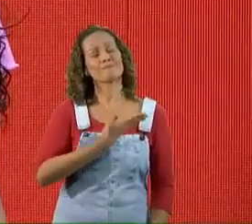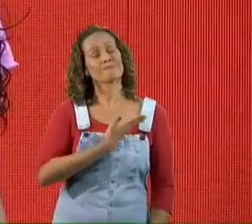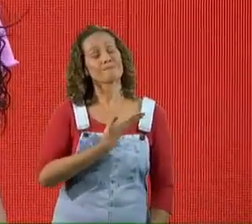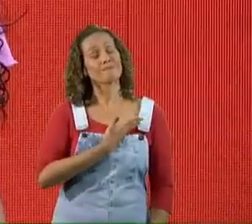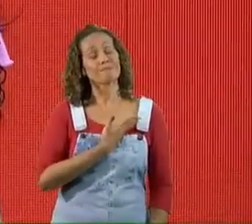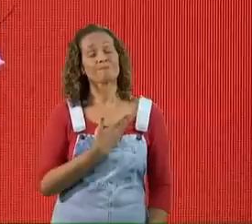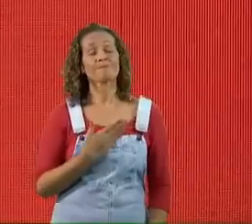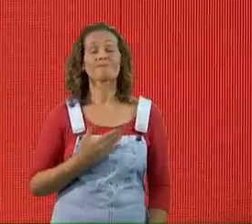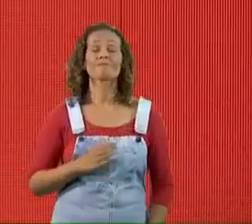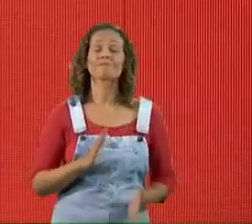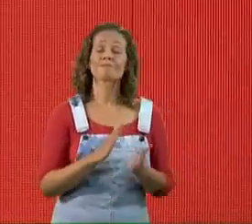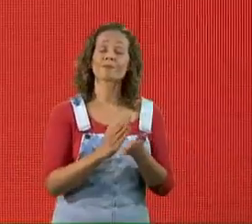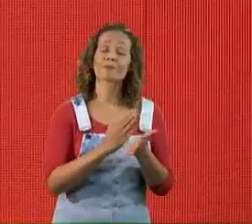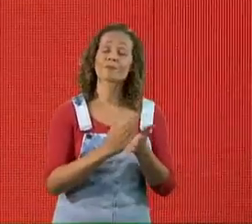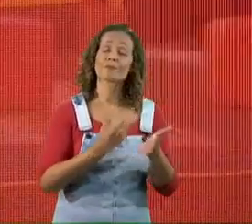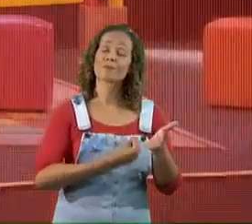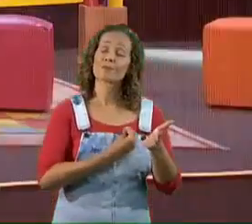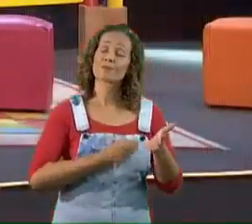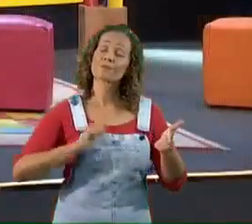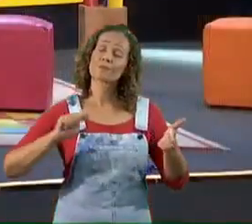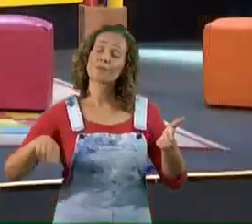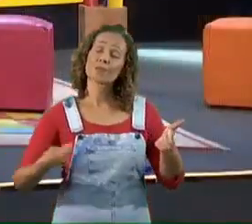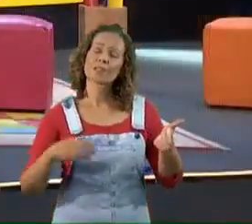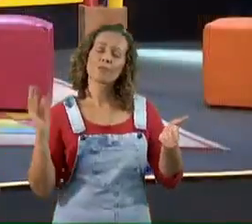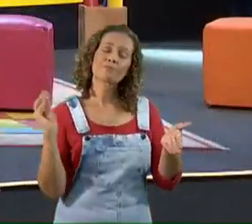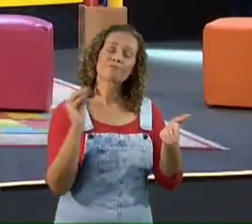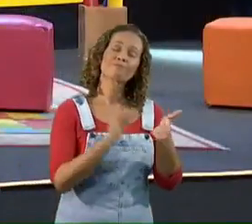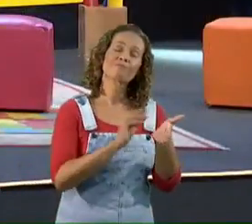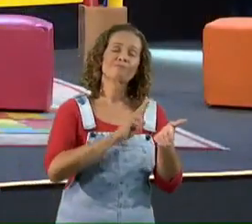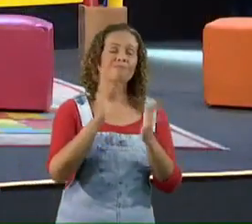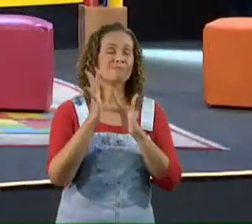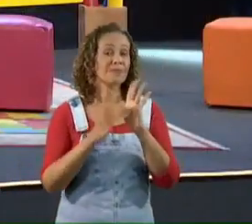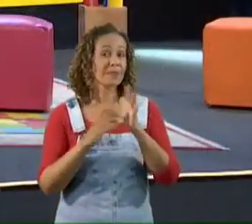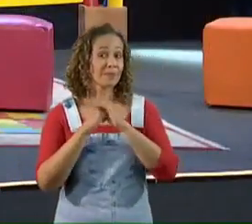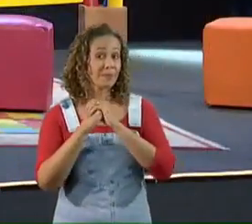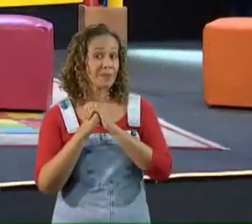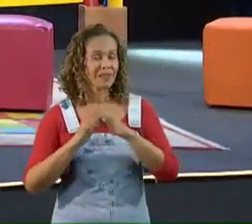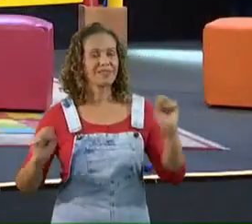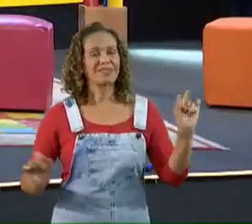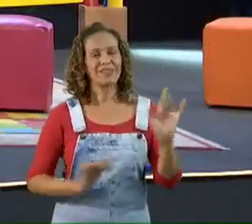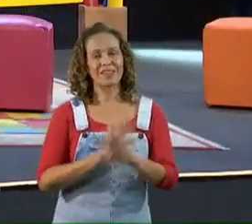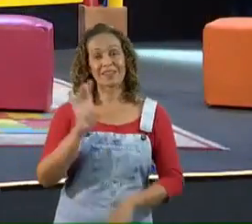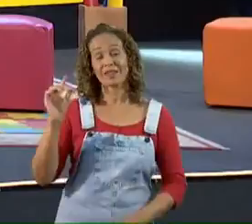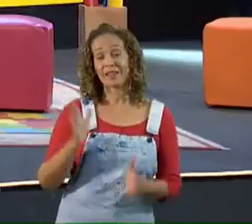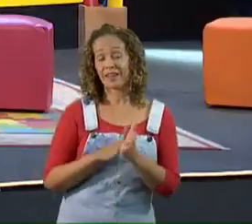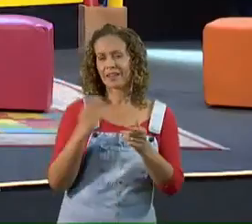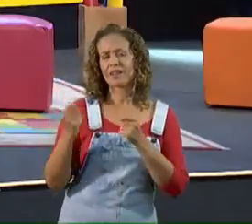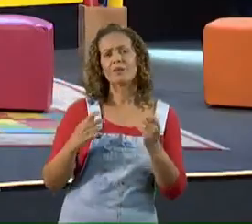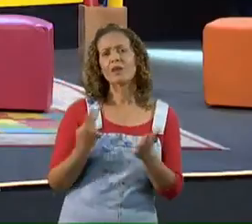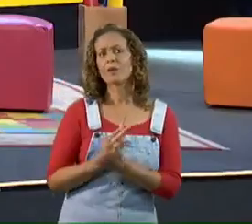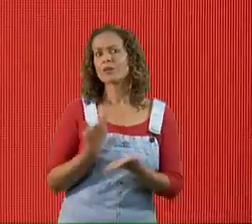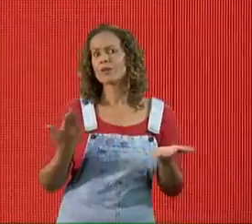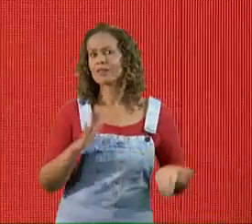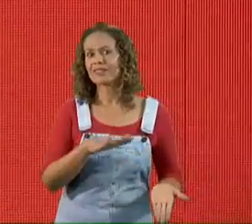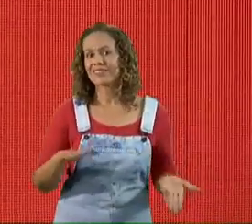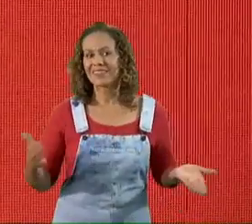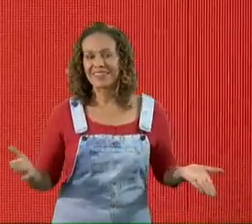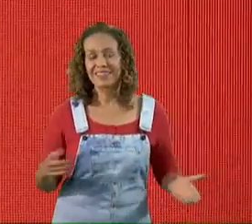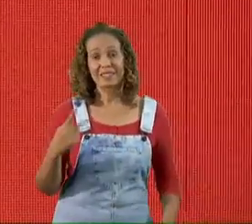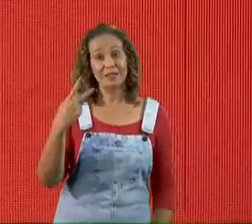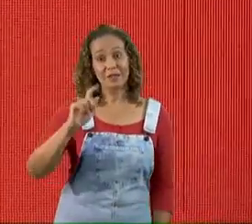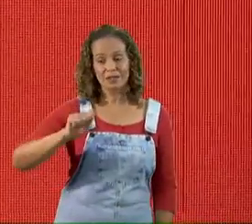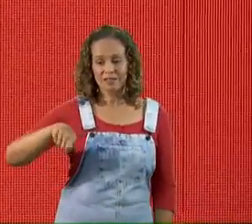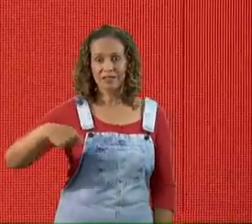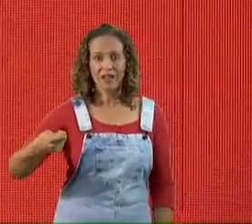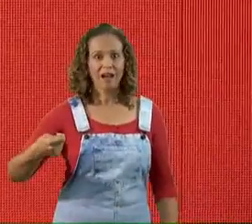da vida. Em nome de Jesus, amém. Aleluia, glória a Deus. Sabe o que aconteceu, crianças? O seu nome